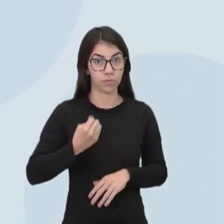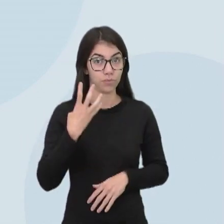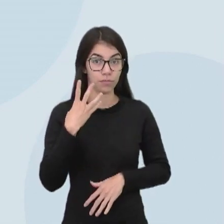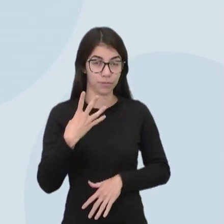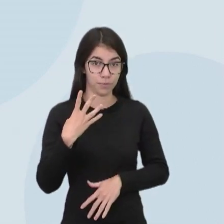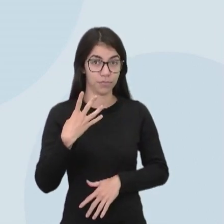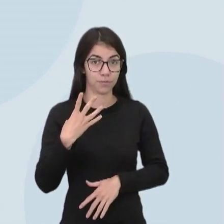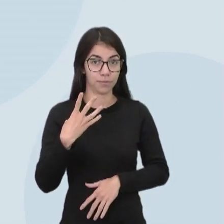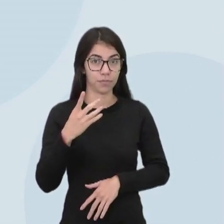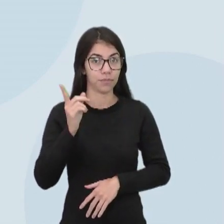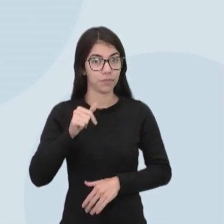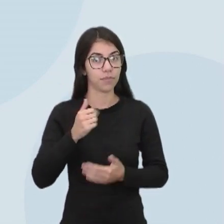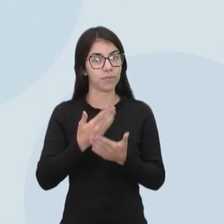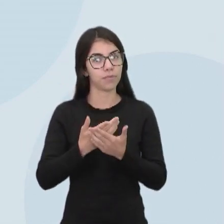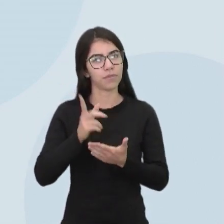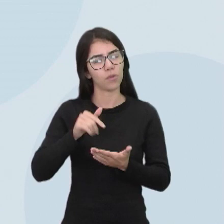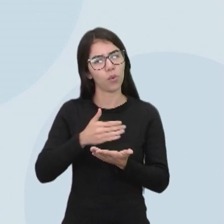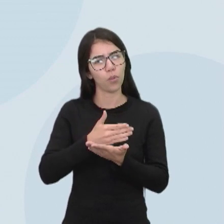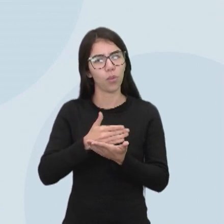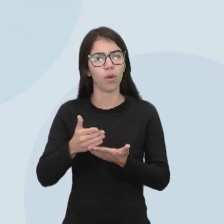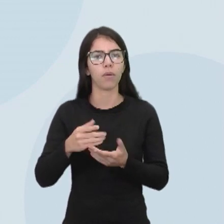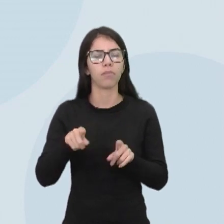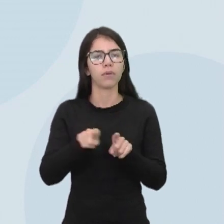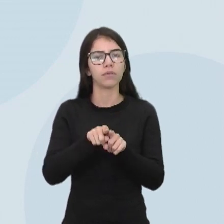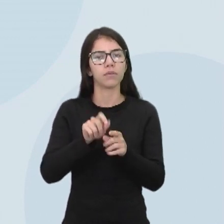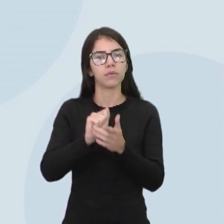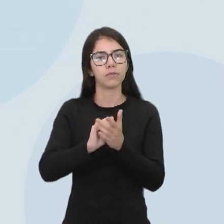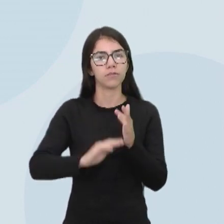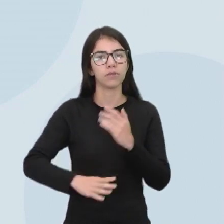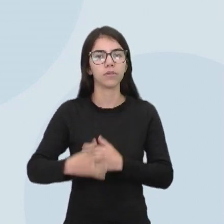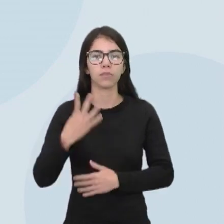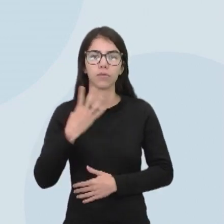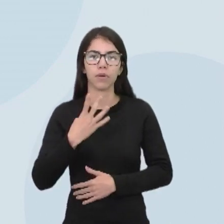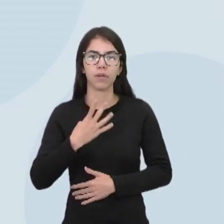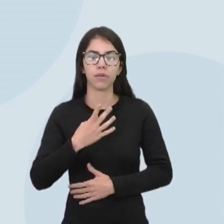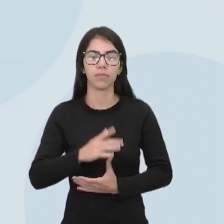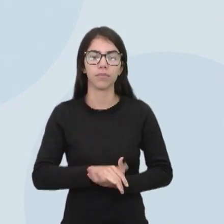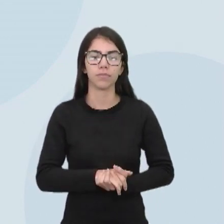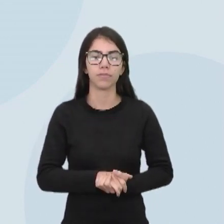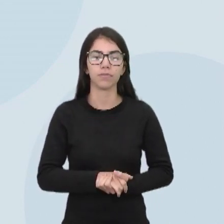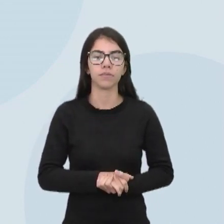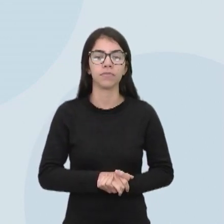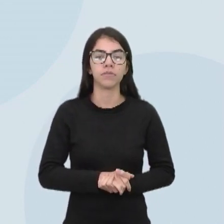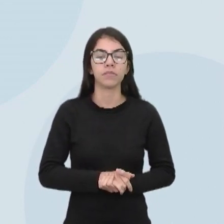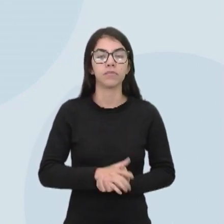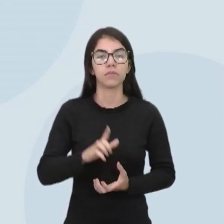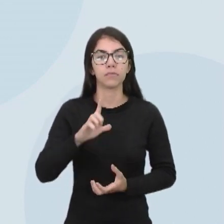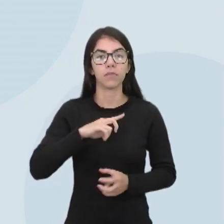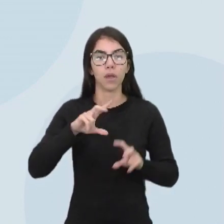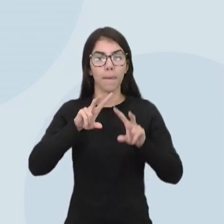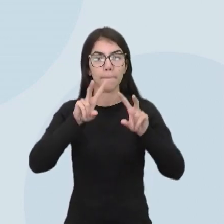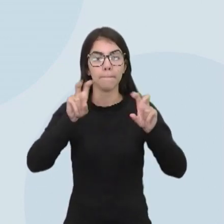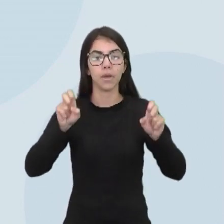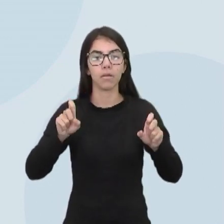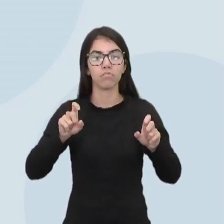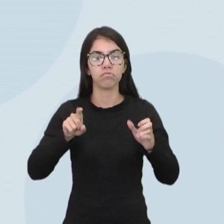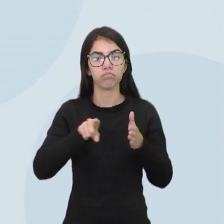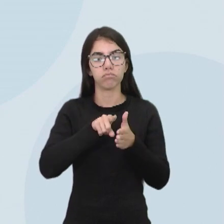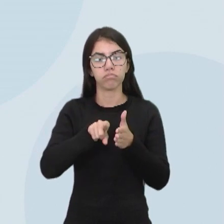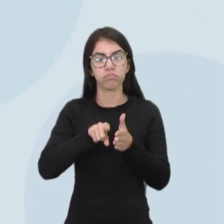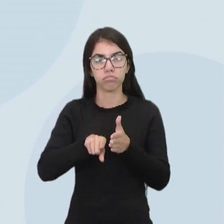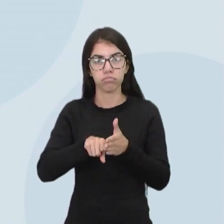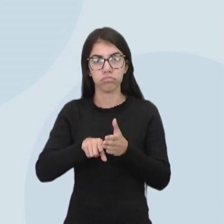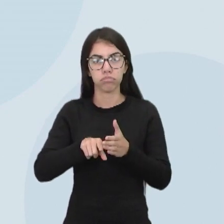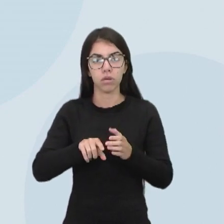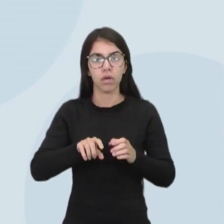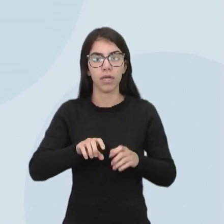4, é a aula de introdução, e essa atividade 4, ela tem o título aí de Questões